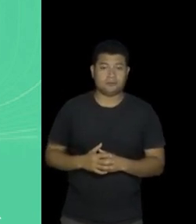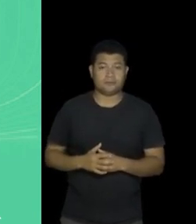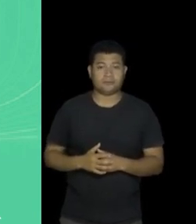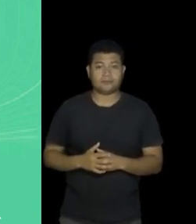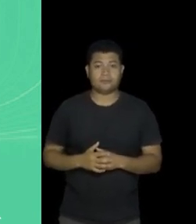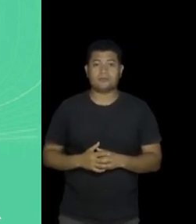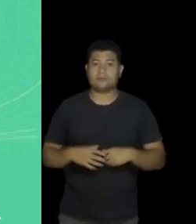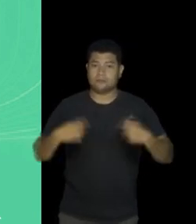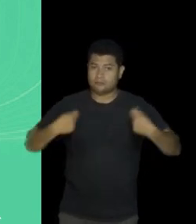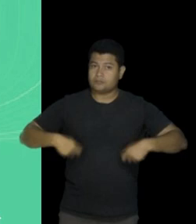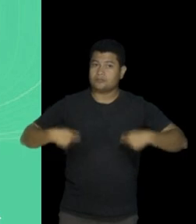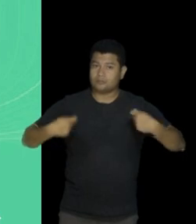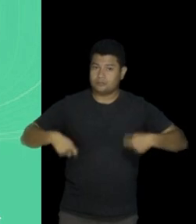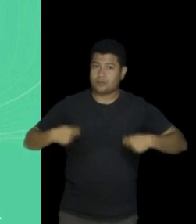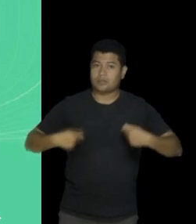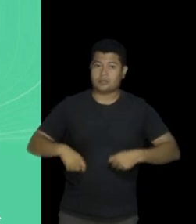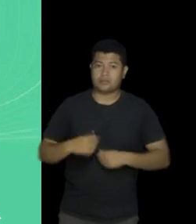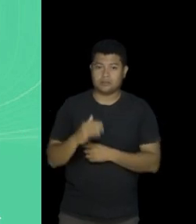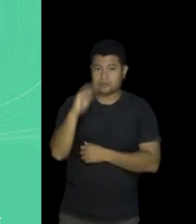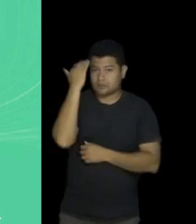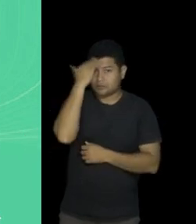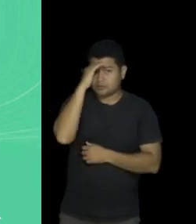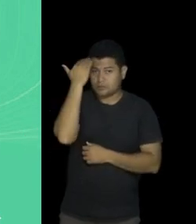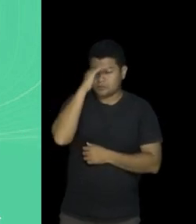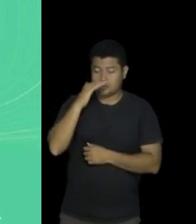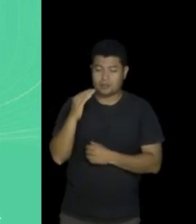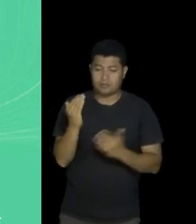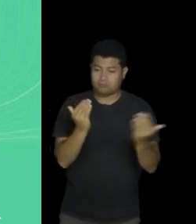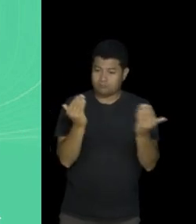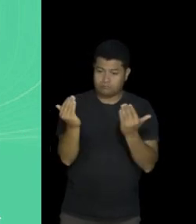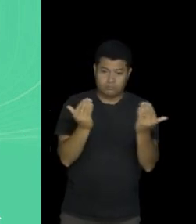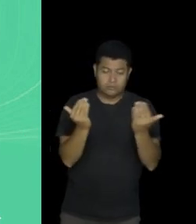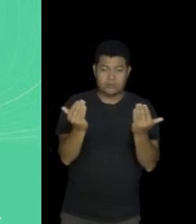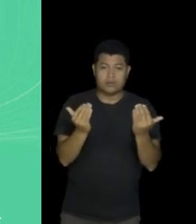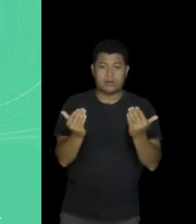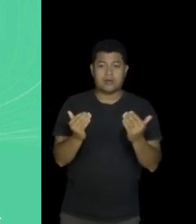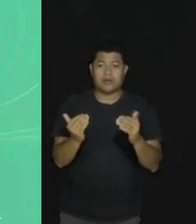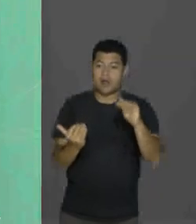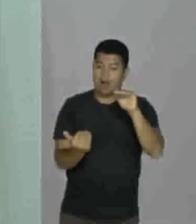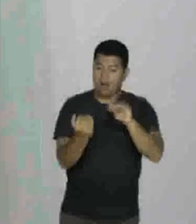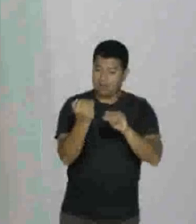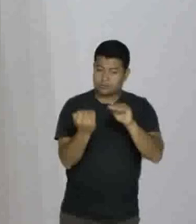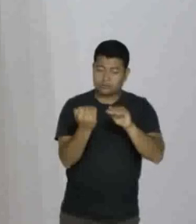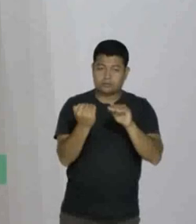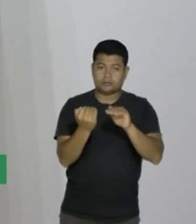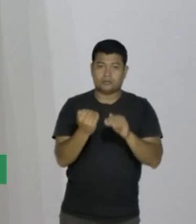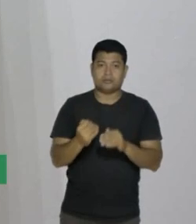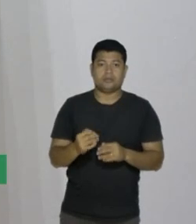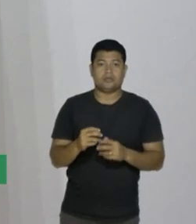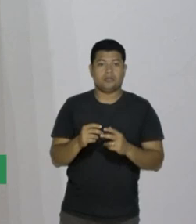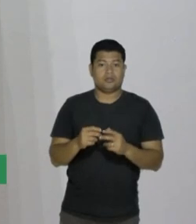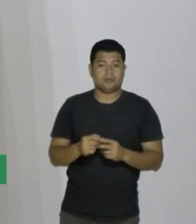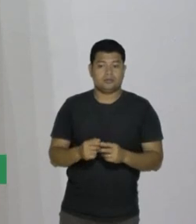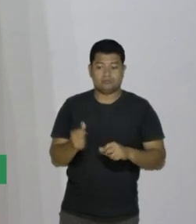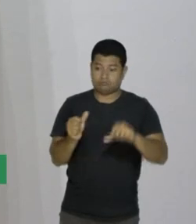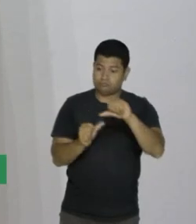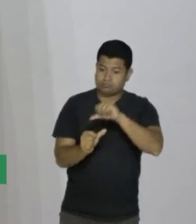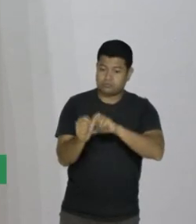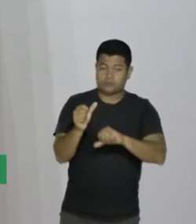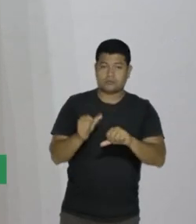revisar os números equipará equiparar os valores ajustar as contas para poder